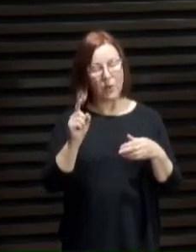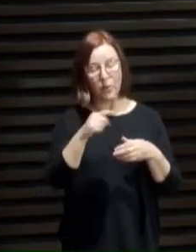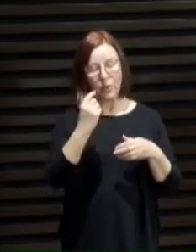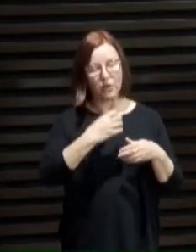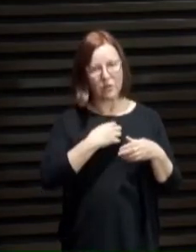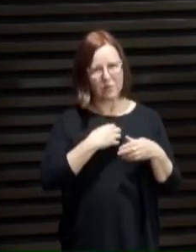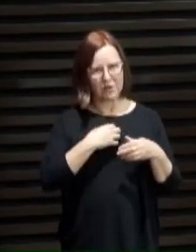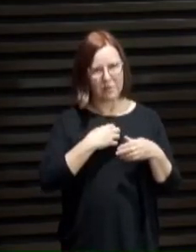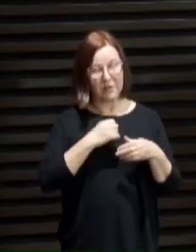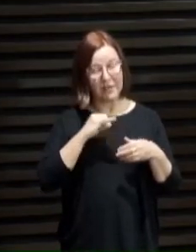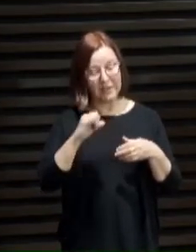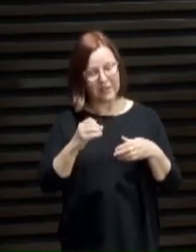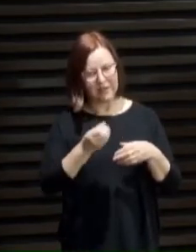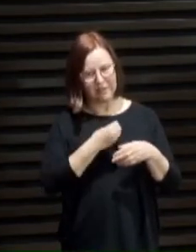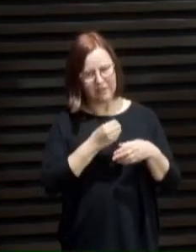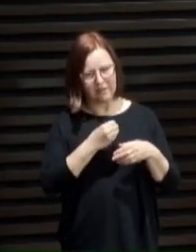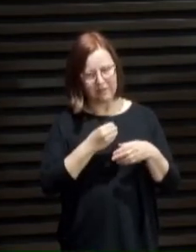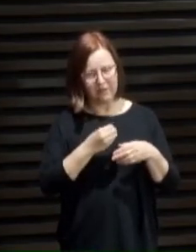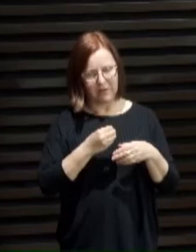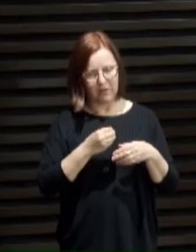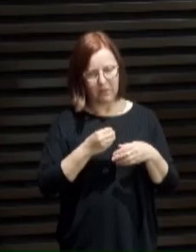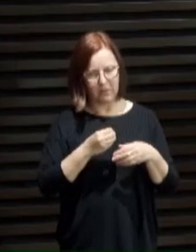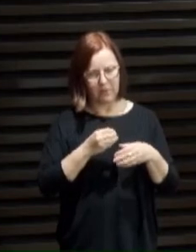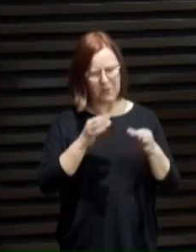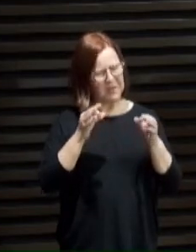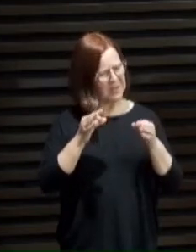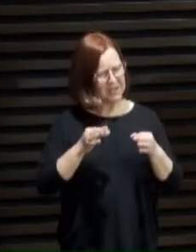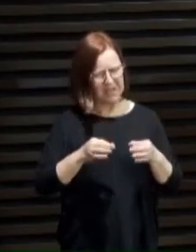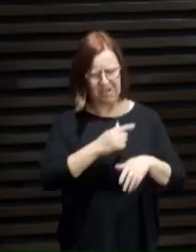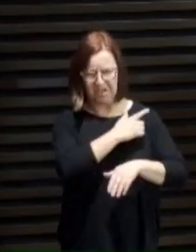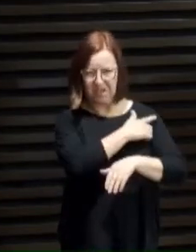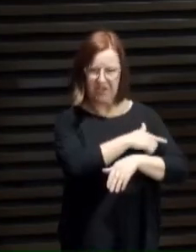vida regradinha meramente,